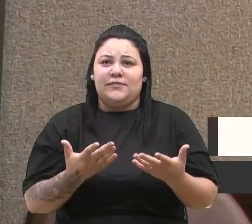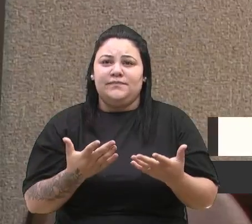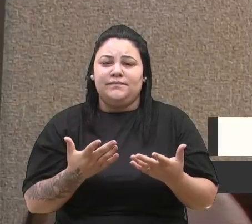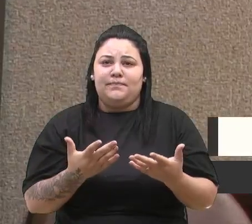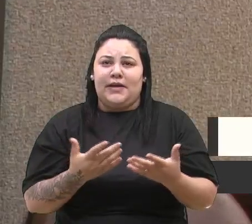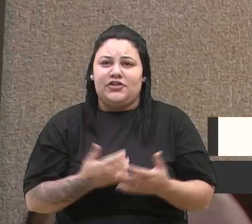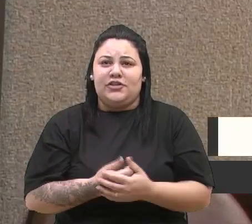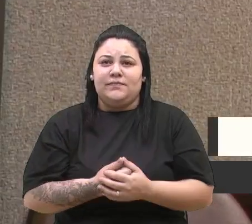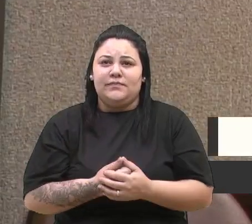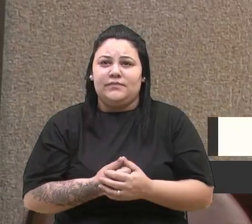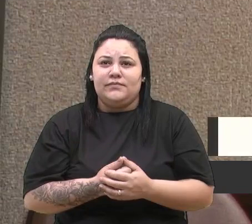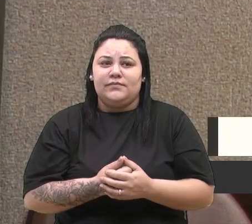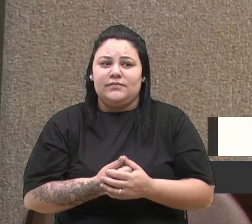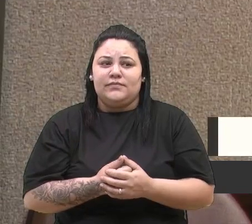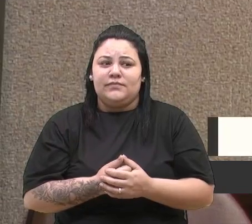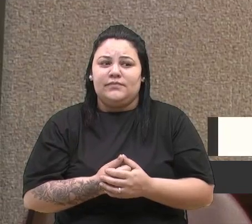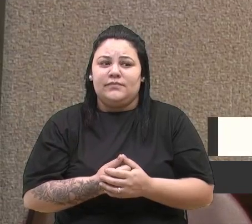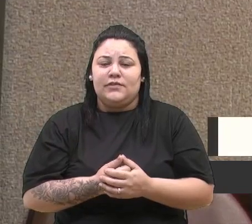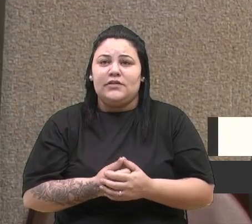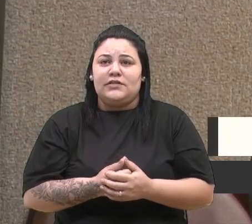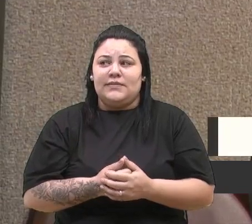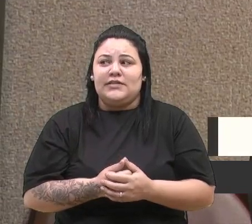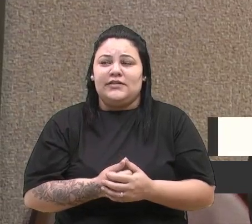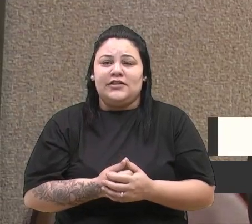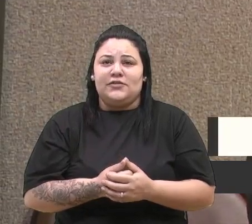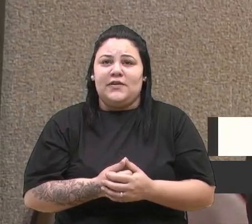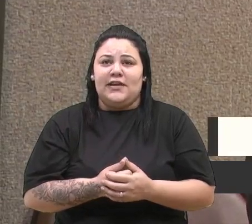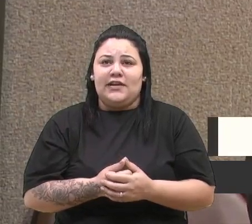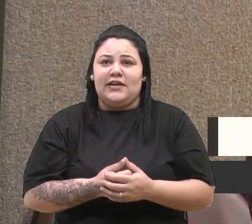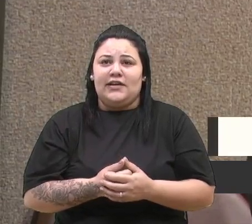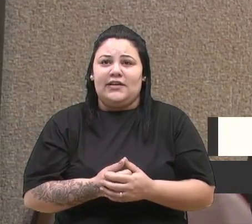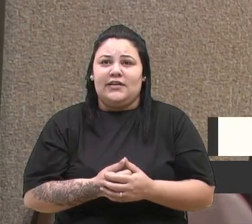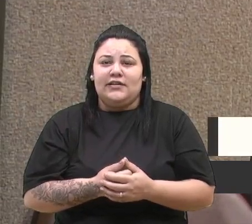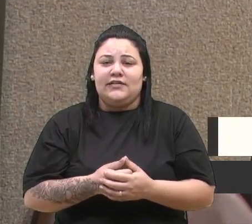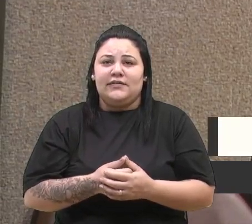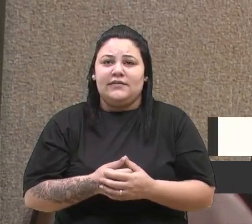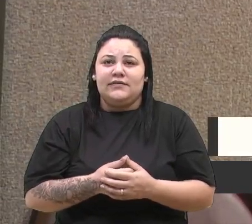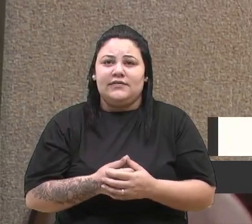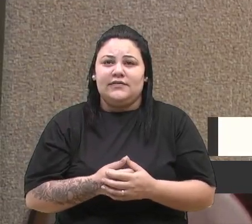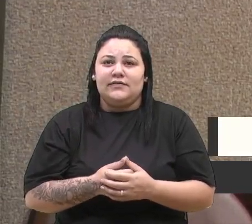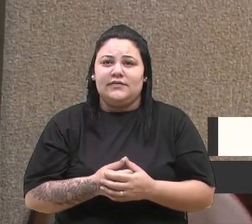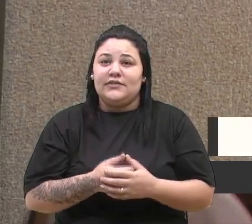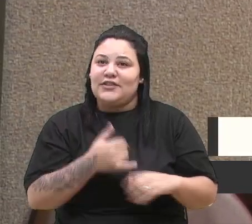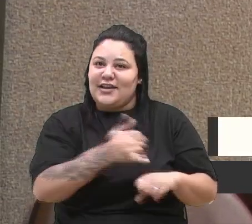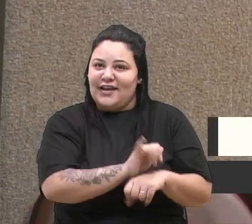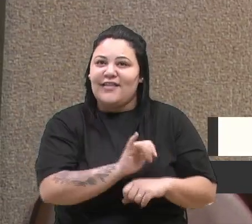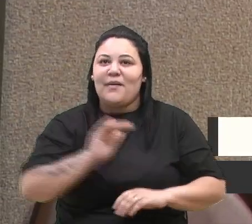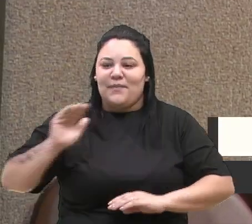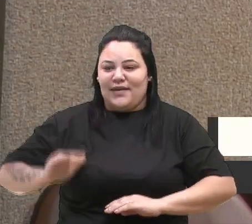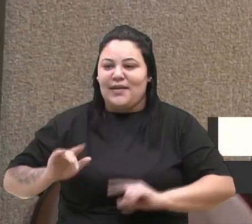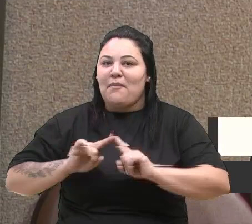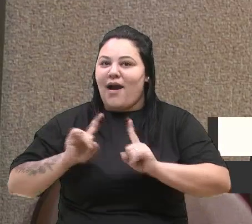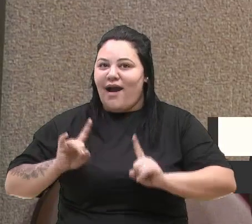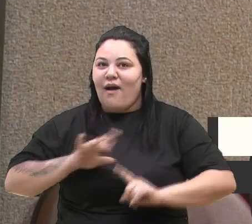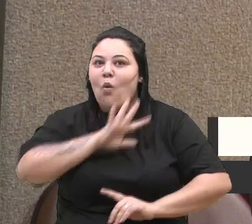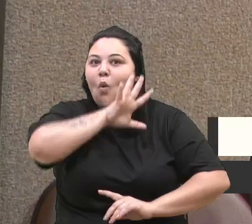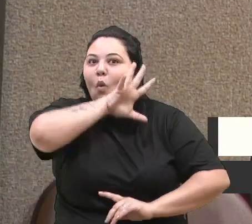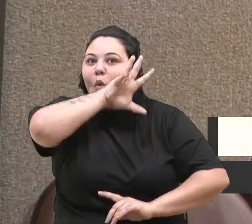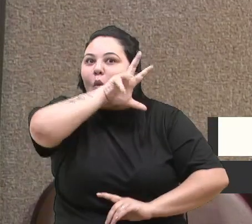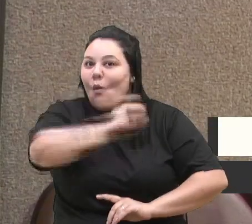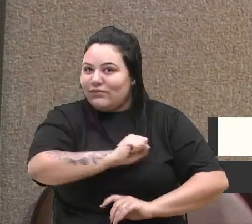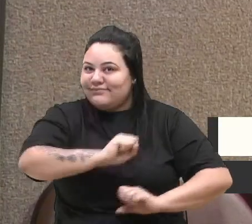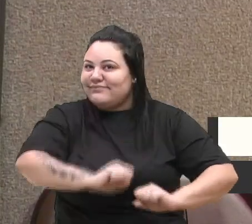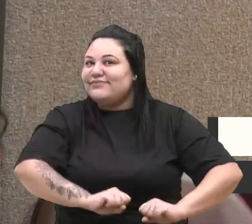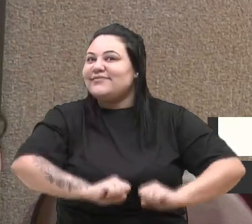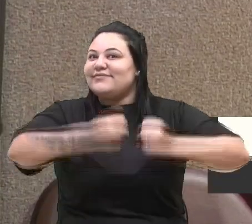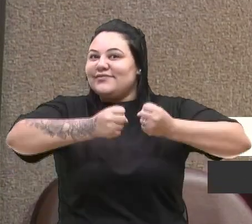deixar de ser para minha colega Isabela Reck Schumacher. Não se engane, ela é pequenininha, mas é uma leoa e vai defender